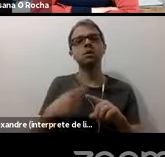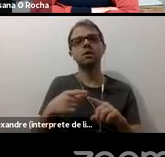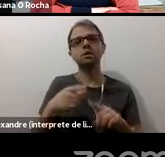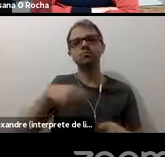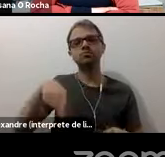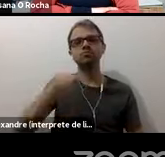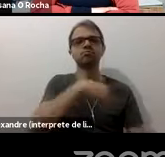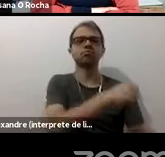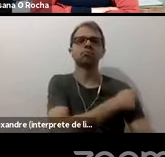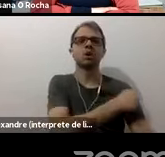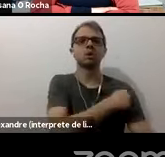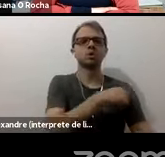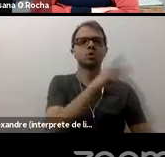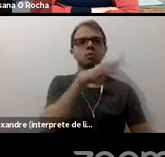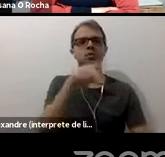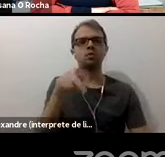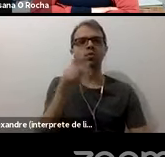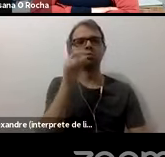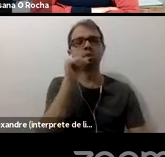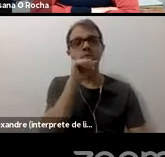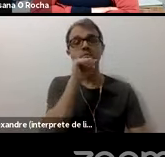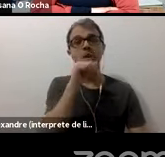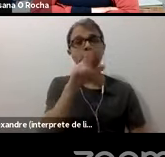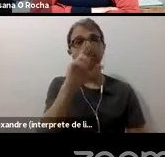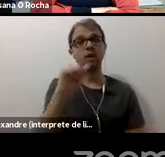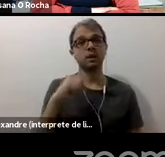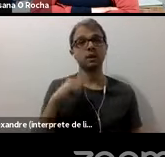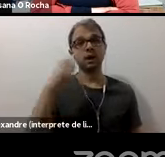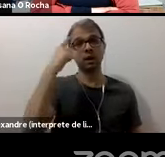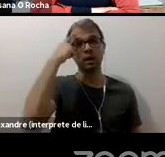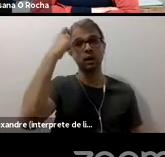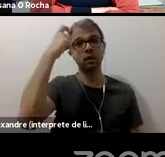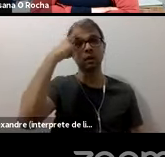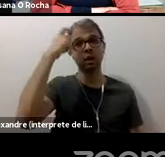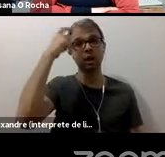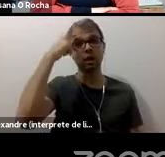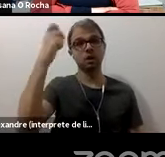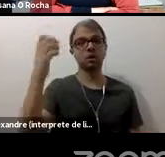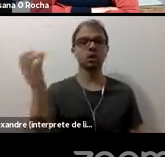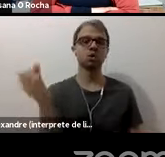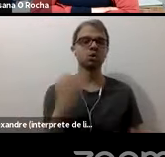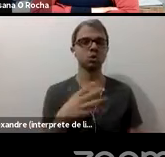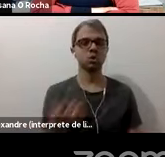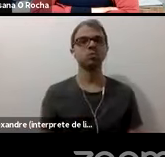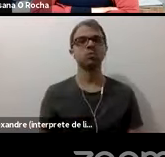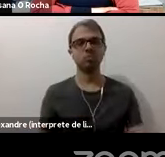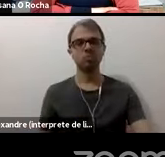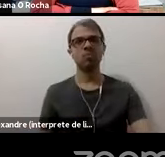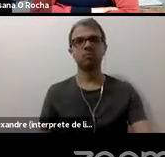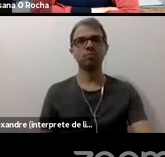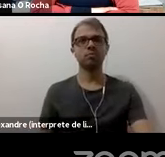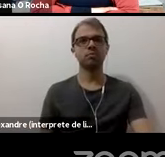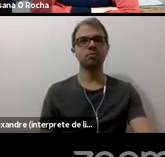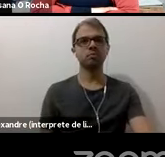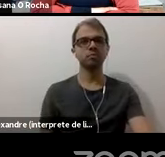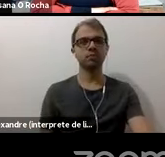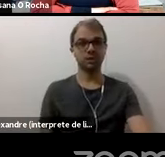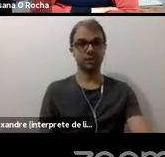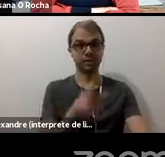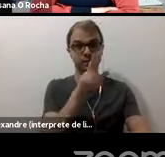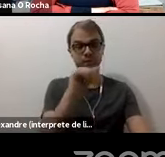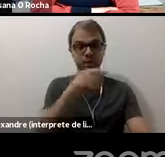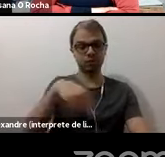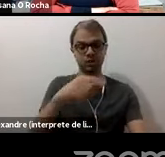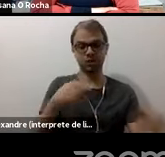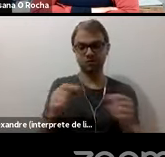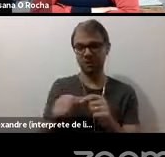compartilhada conosco, né? Até, claro que nós não vamos fazer provavelmente o que fizeram nessa escola na China, mas